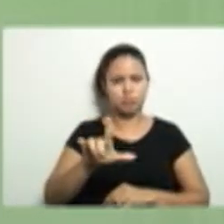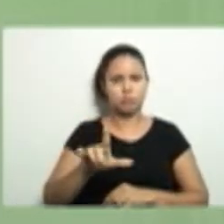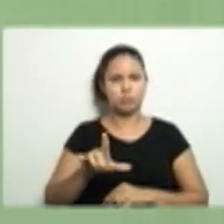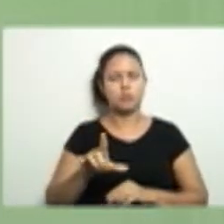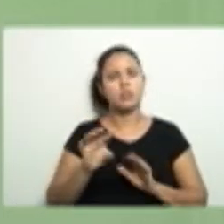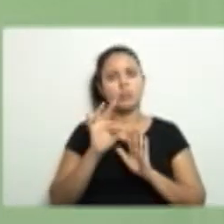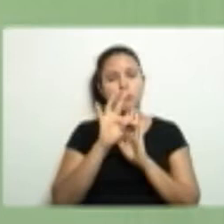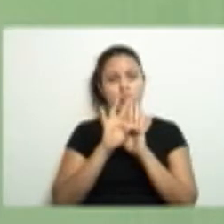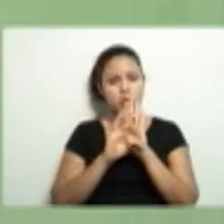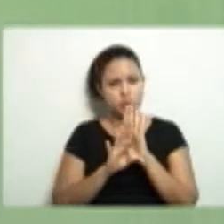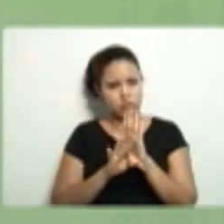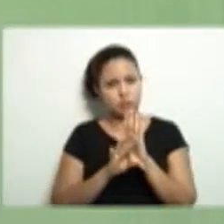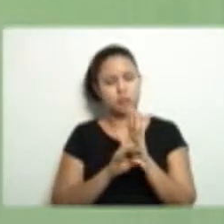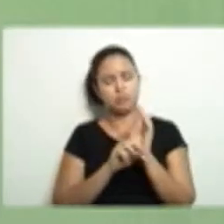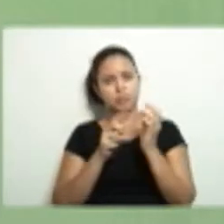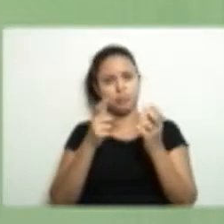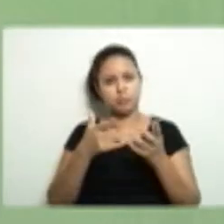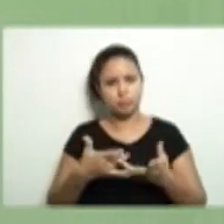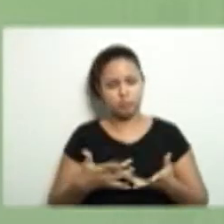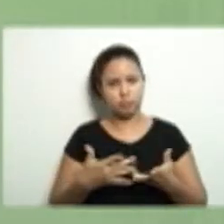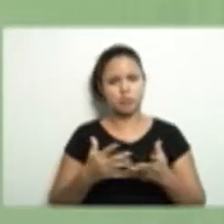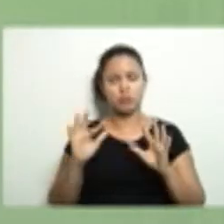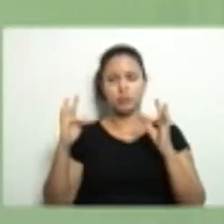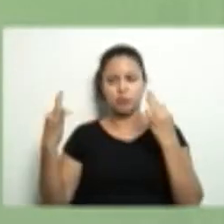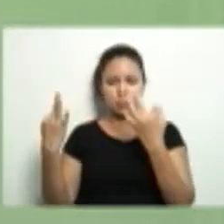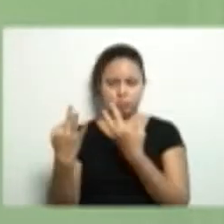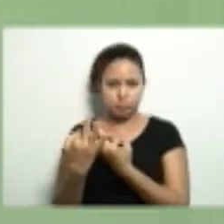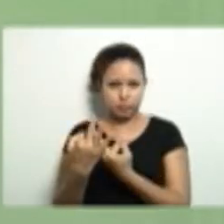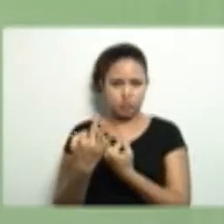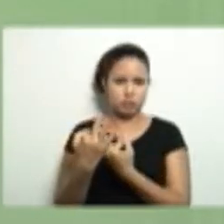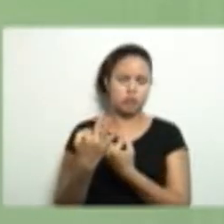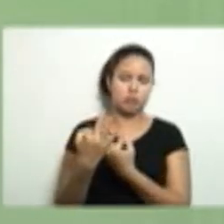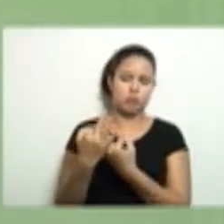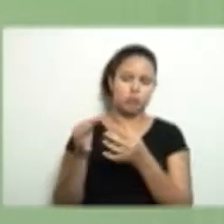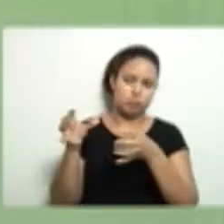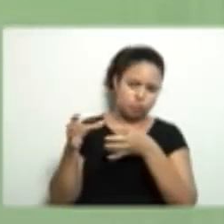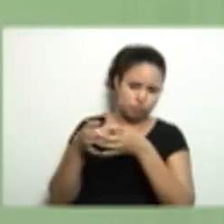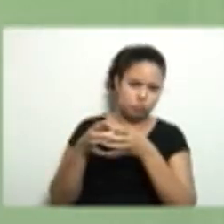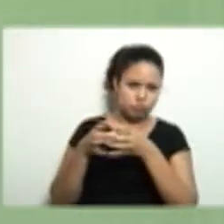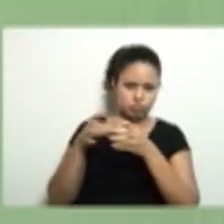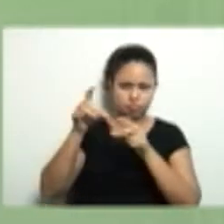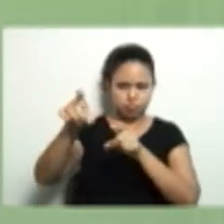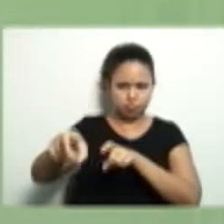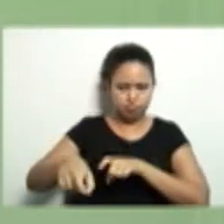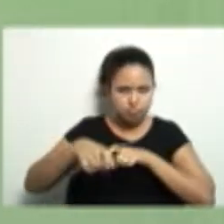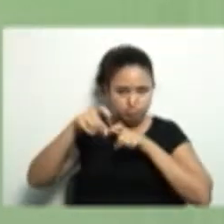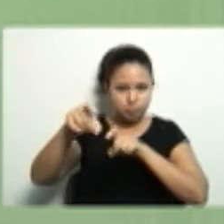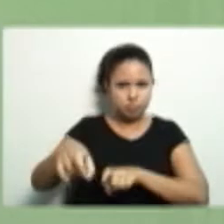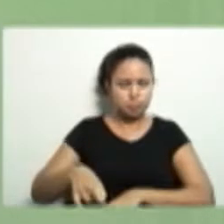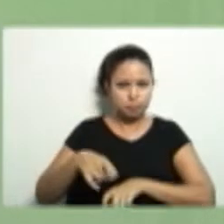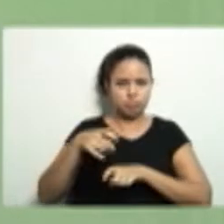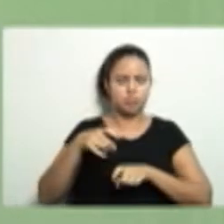ele fala de Agricultura Familiar e Desenvolvimento Agrário, ele é um texto produzido pela Casa Civil e ele está